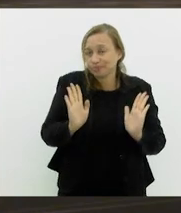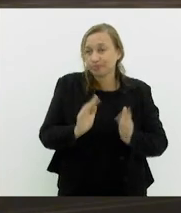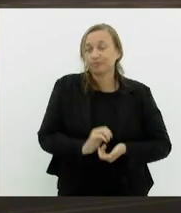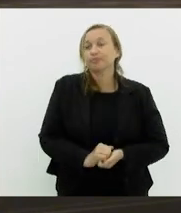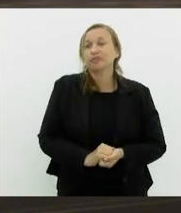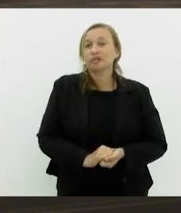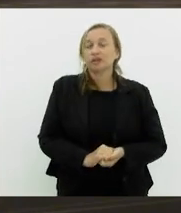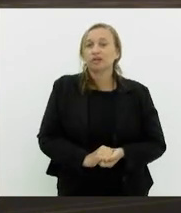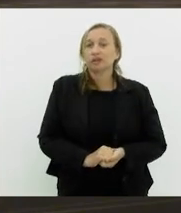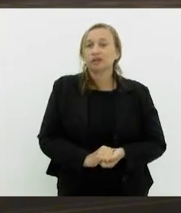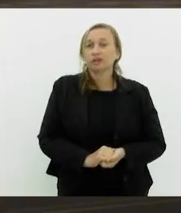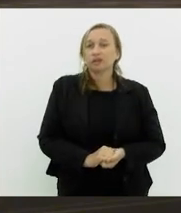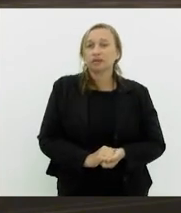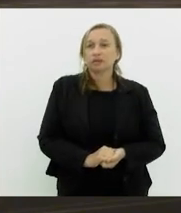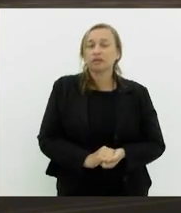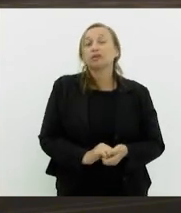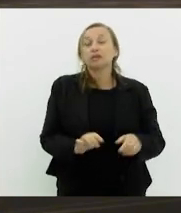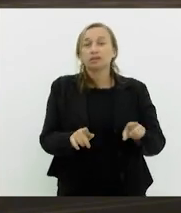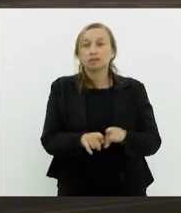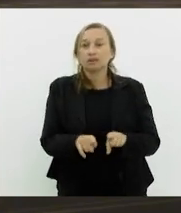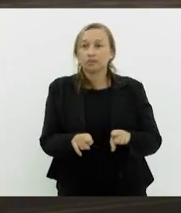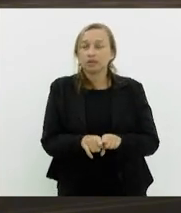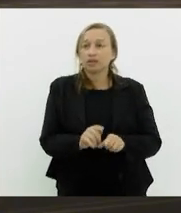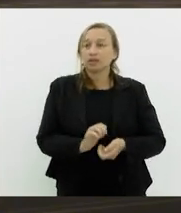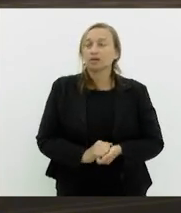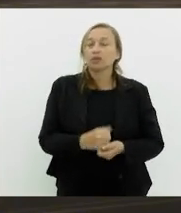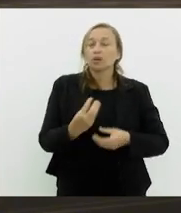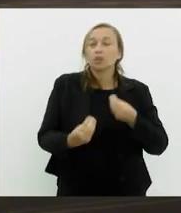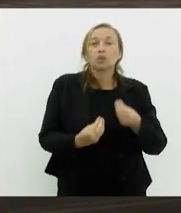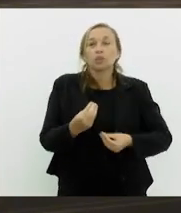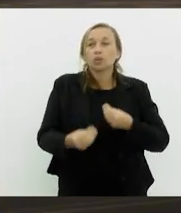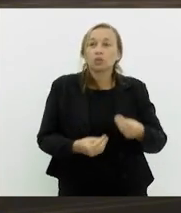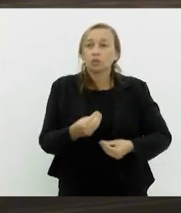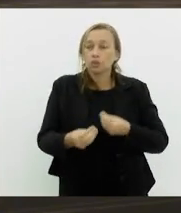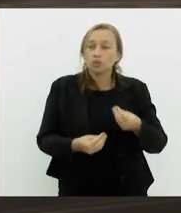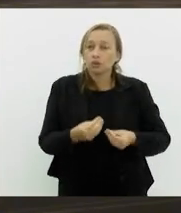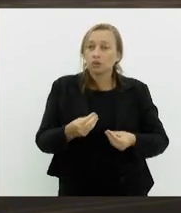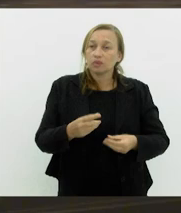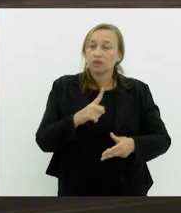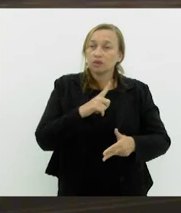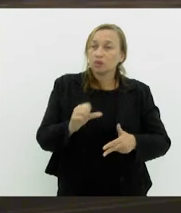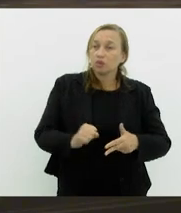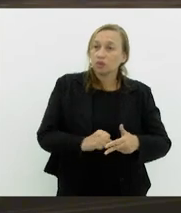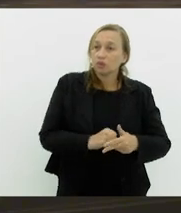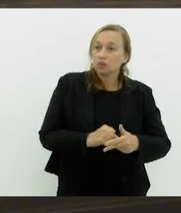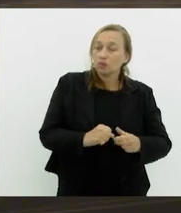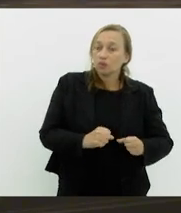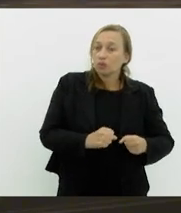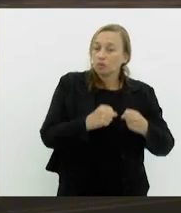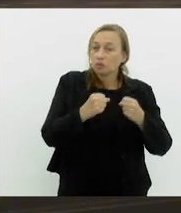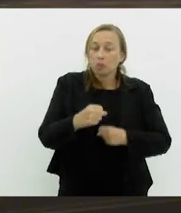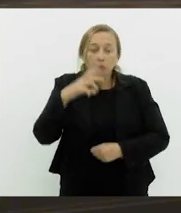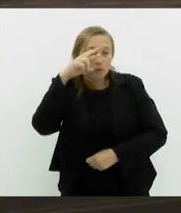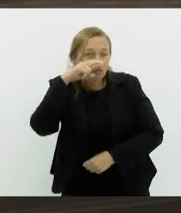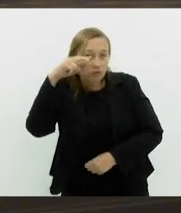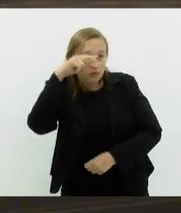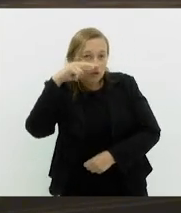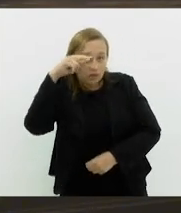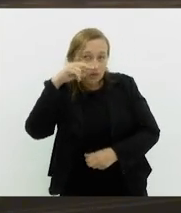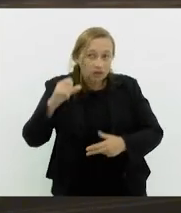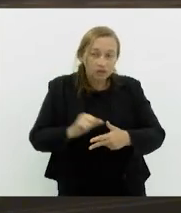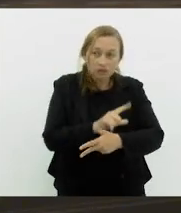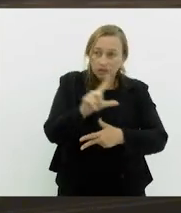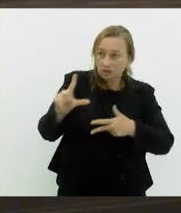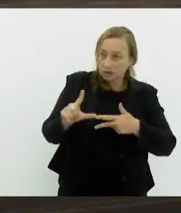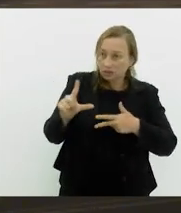por simetria também, como que a gente vai ter um poder que é fiscalizado pelo Poder Legislativo, que é o